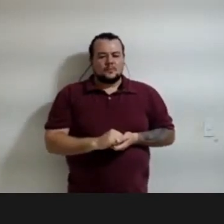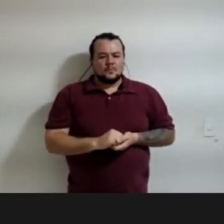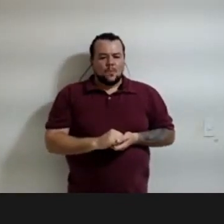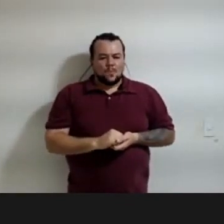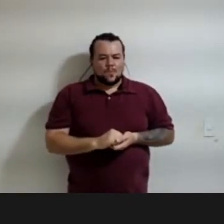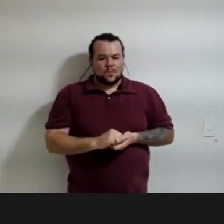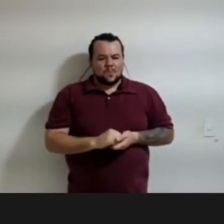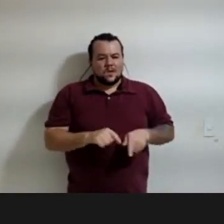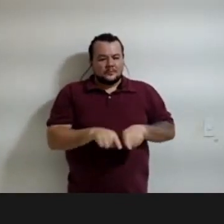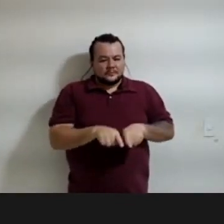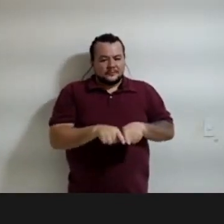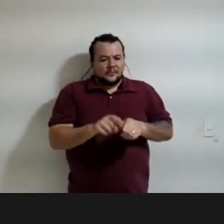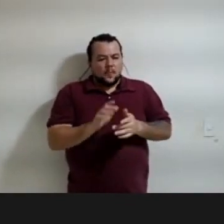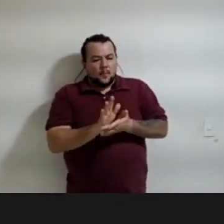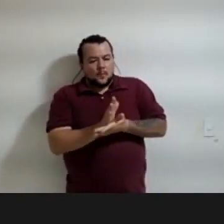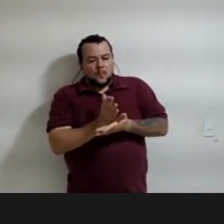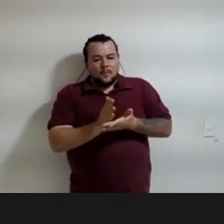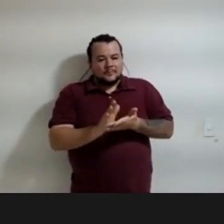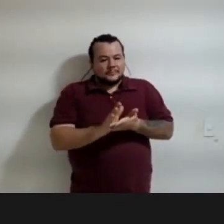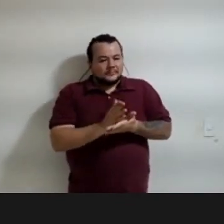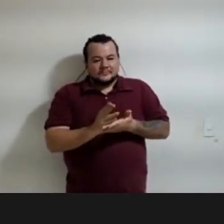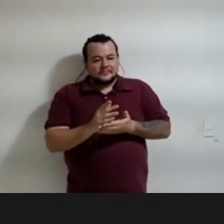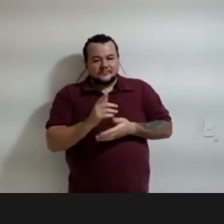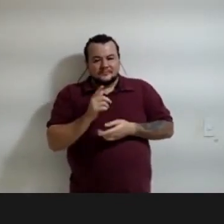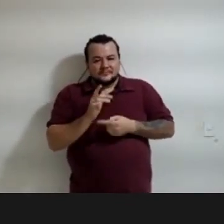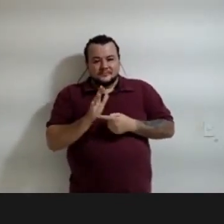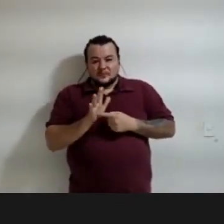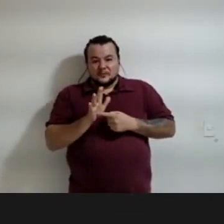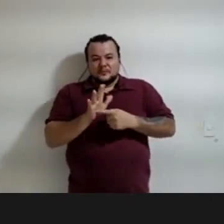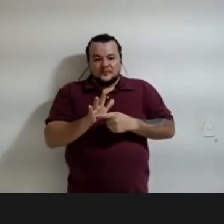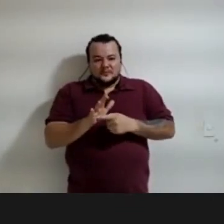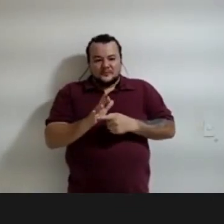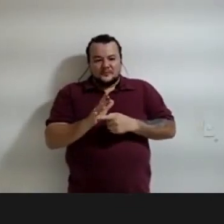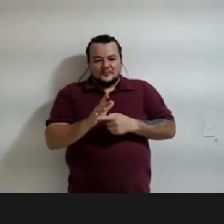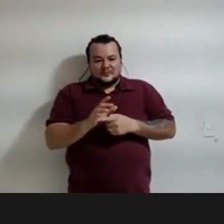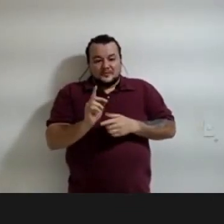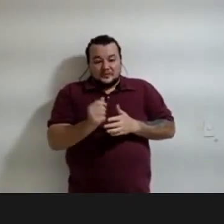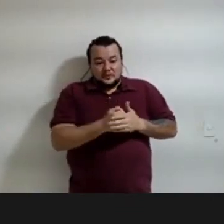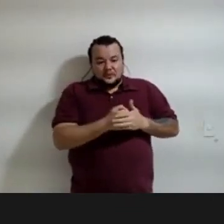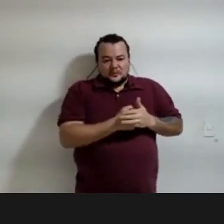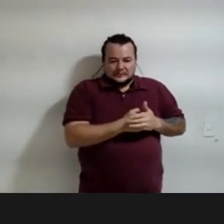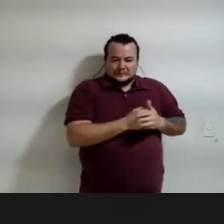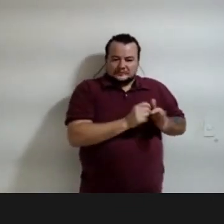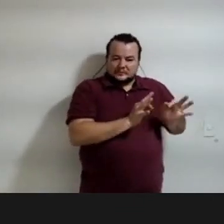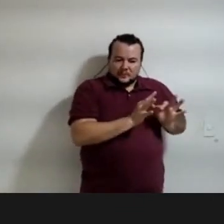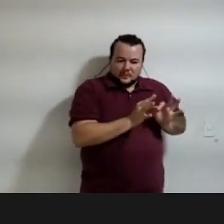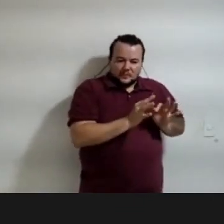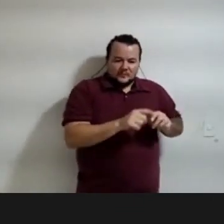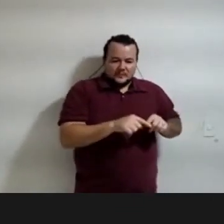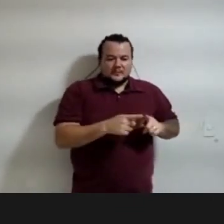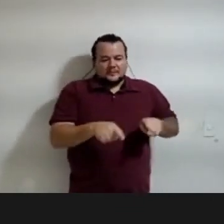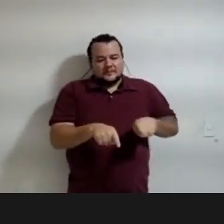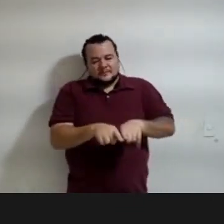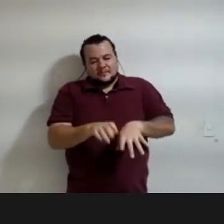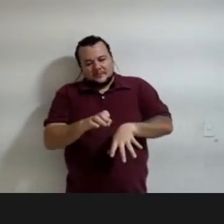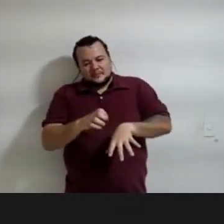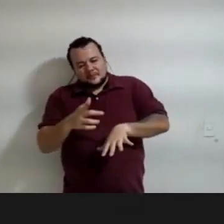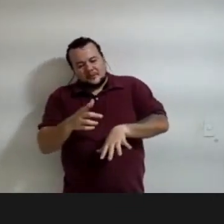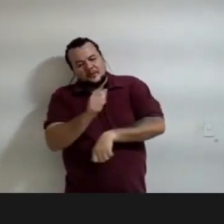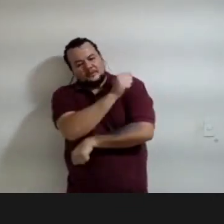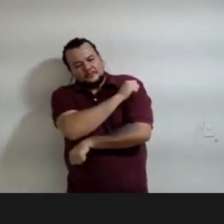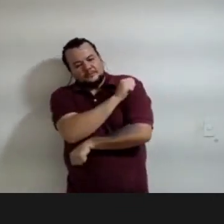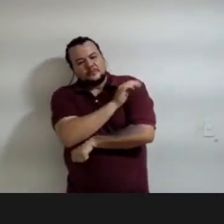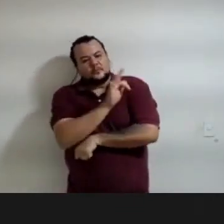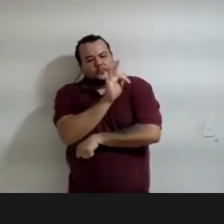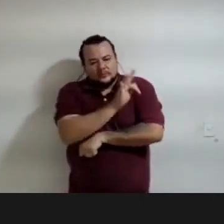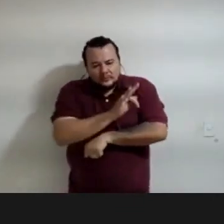não aparecem de modo tão direto. Em primeiro lugar, claro, aos muitos alunos da nossa faculdade que